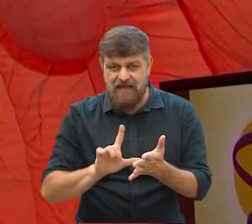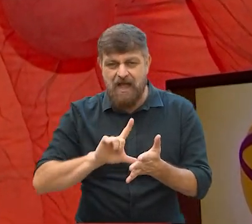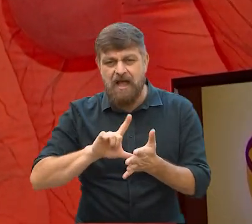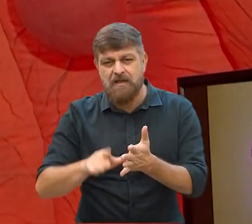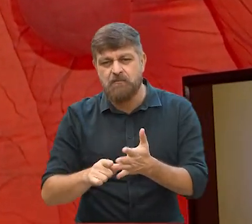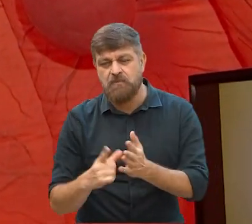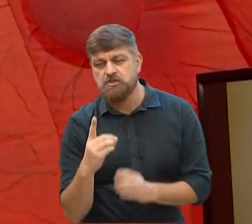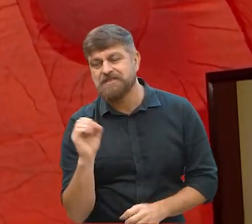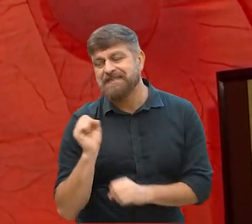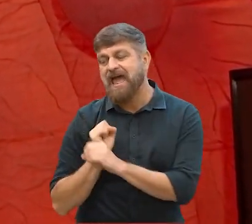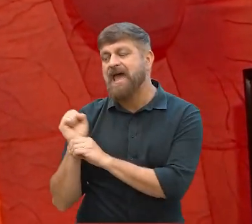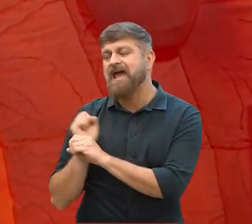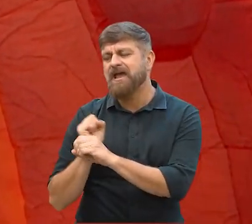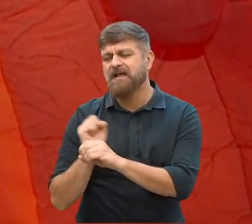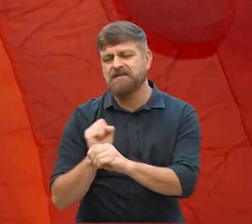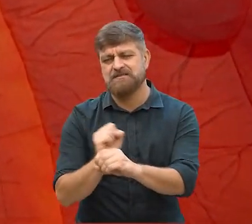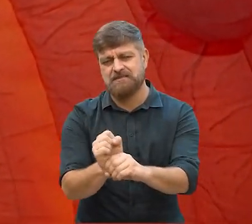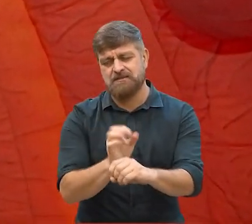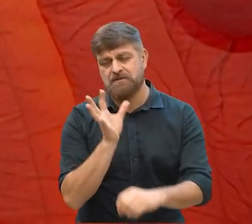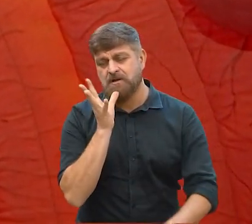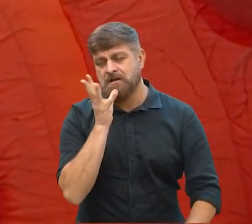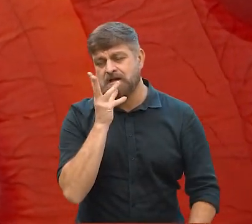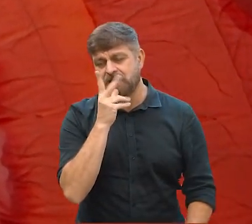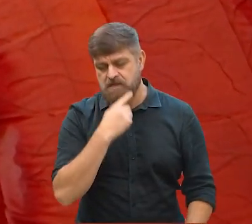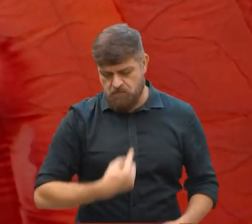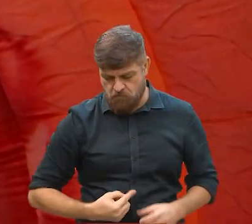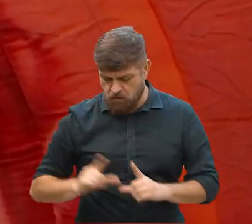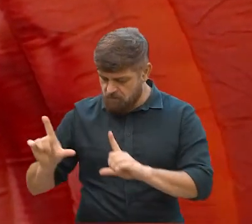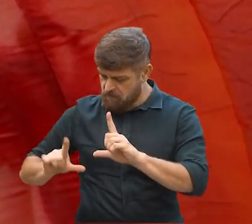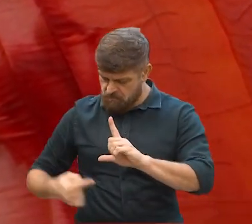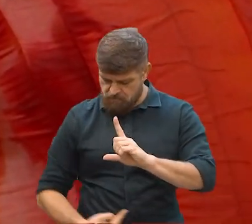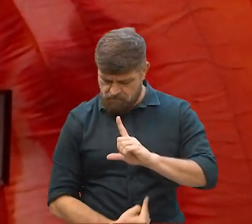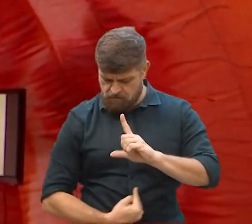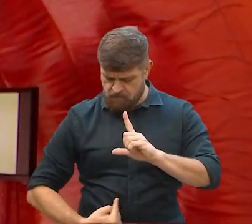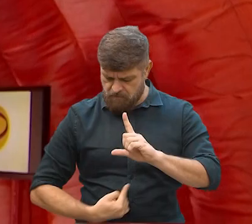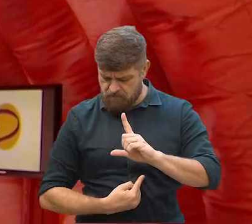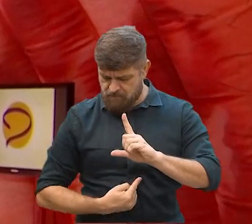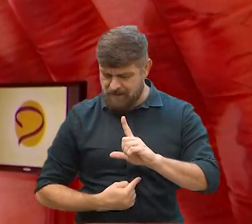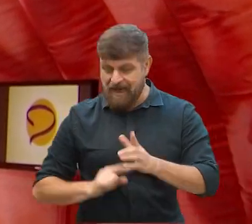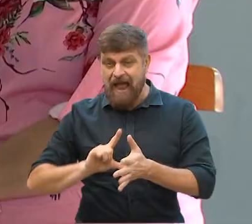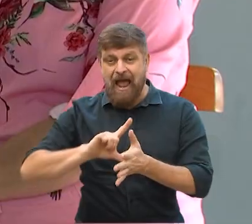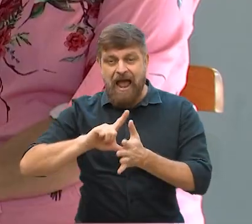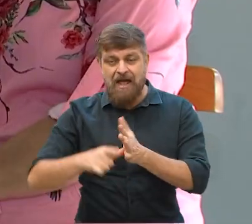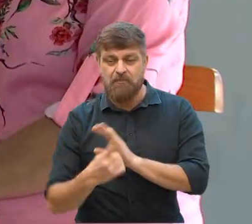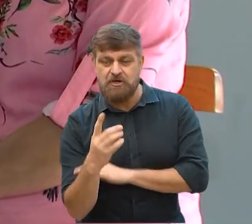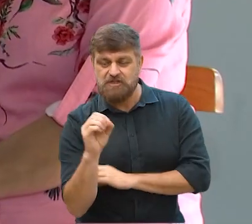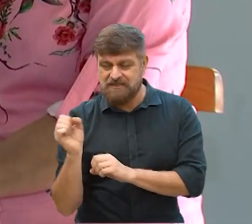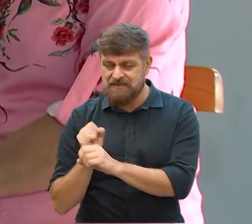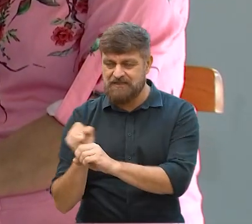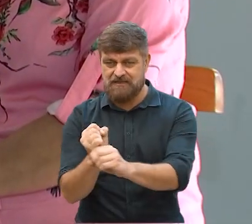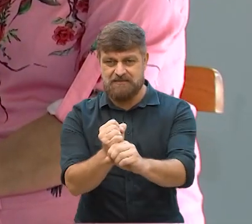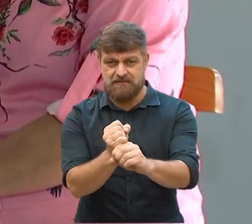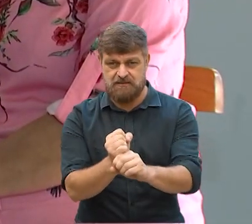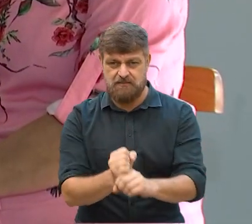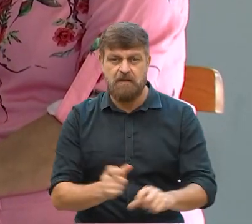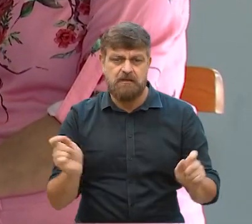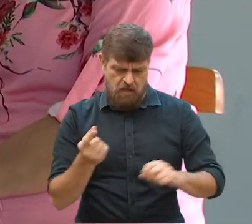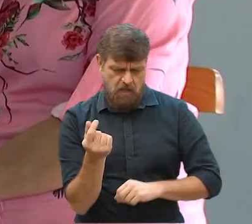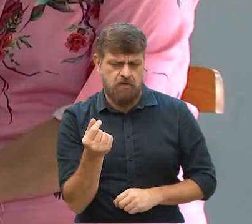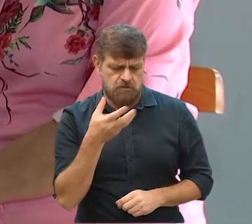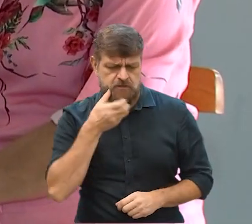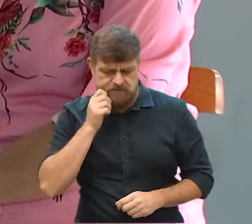só depois de 10 anos. Então, é um exame que é seguro e que garante por um tempo muito